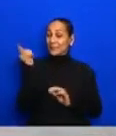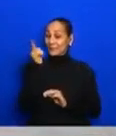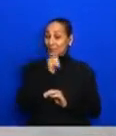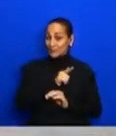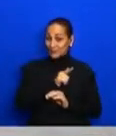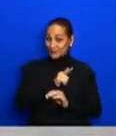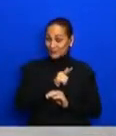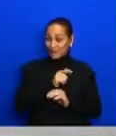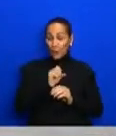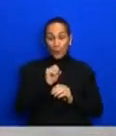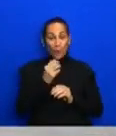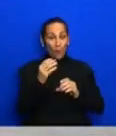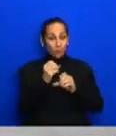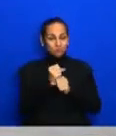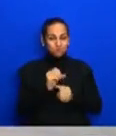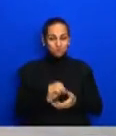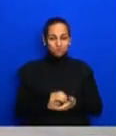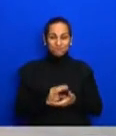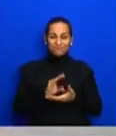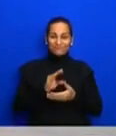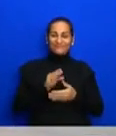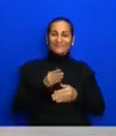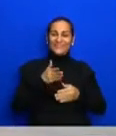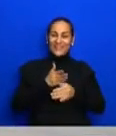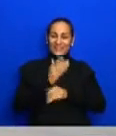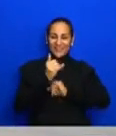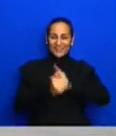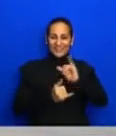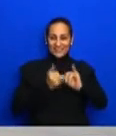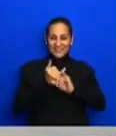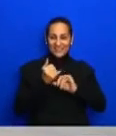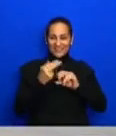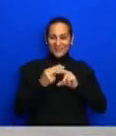ou se o prêmio está acumulado. Loterias.caixa.gov.br